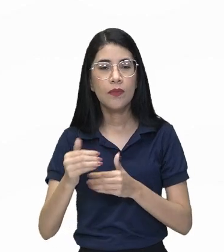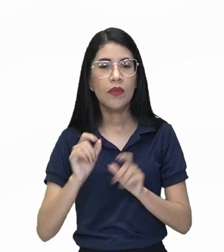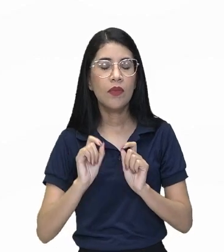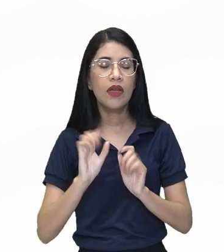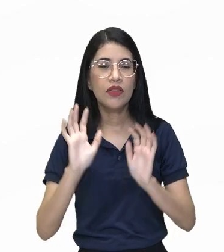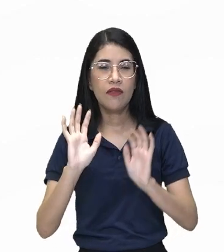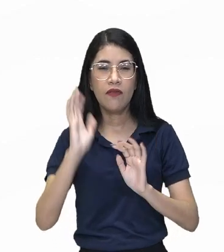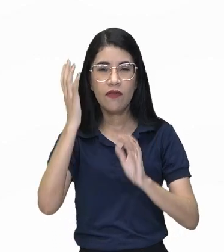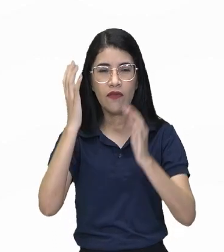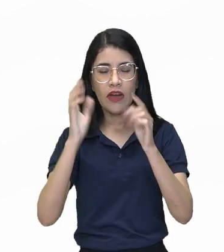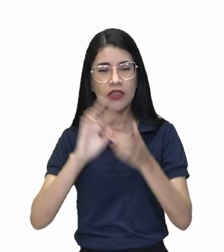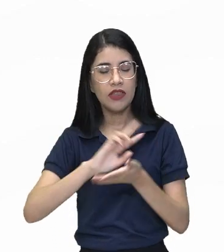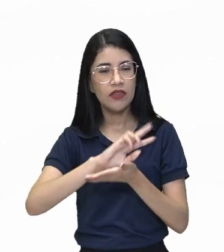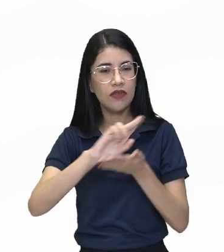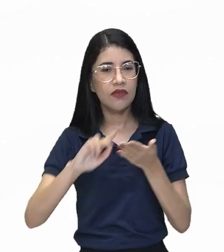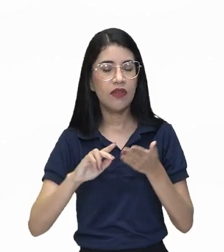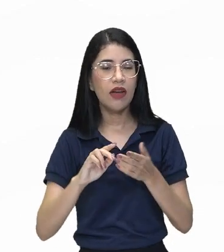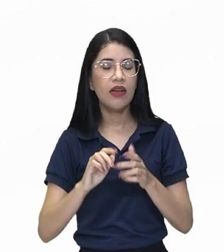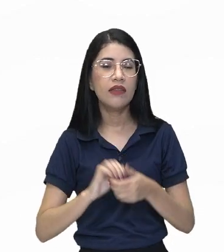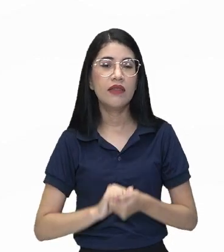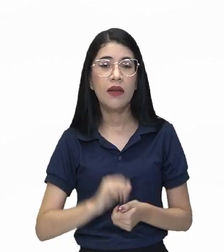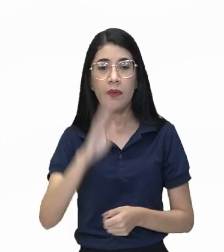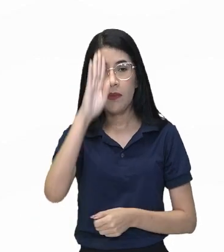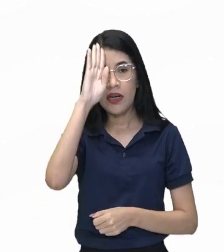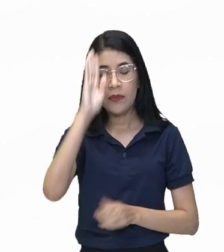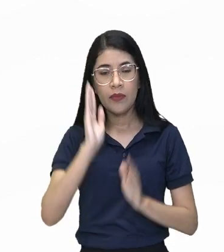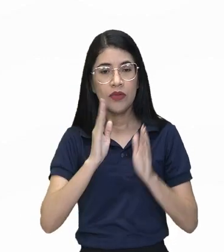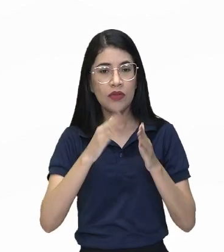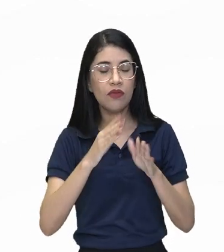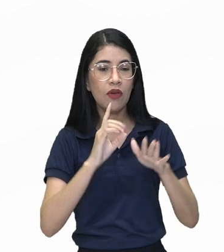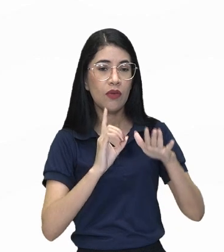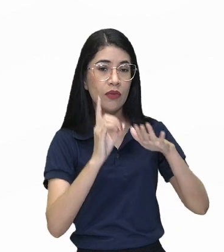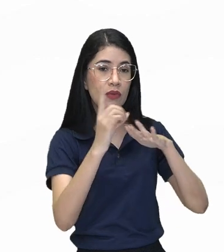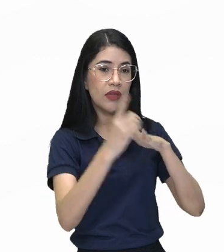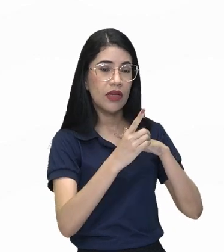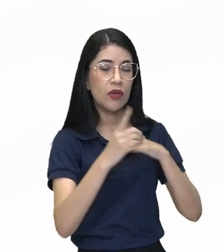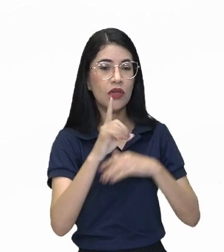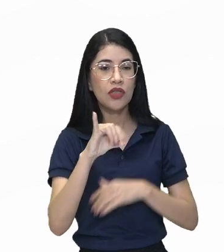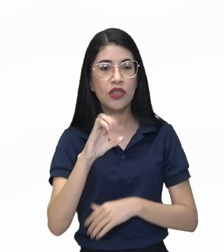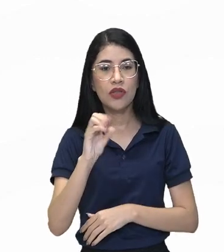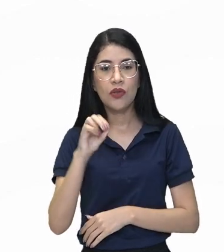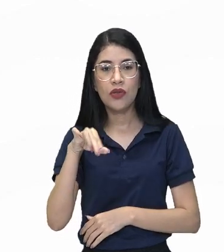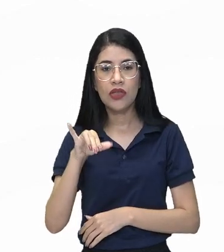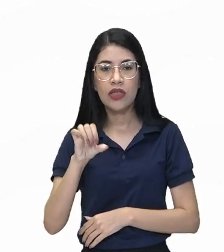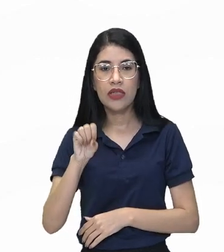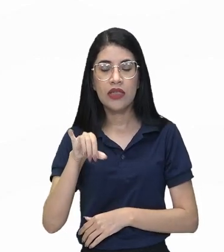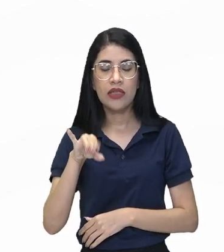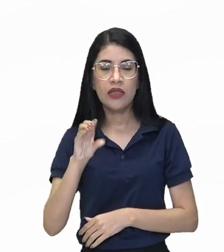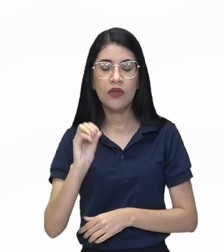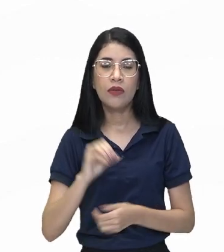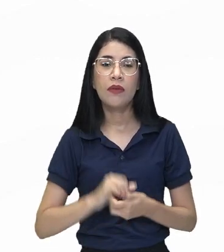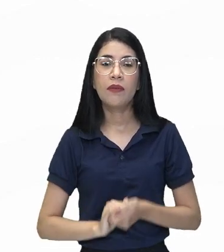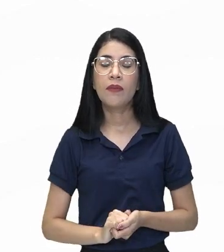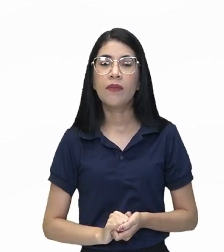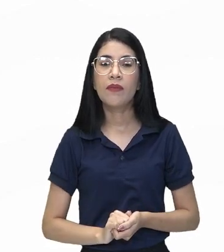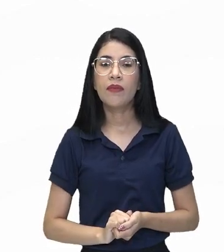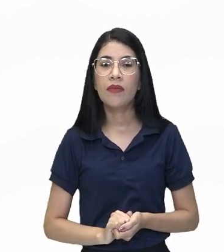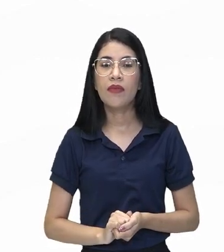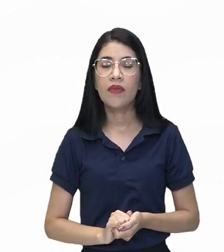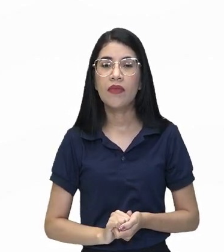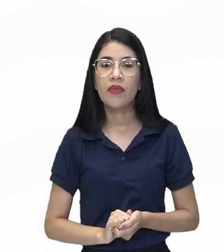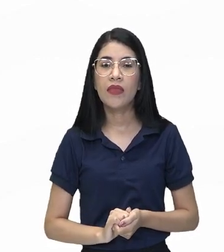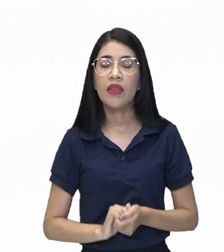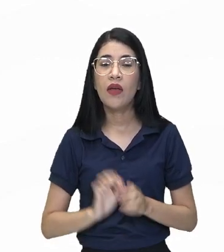celebrações realizadas principalmente para o deus Dionísio. Não esqueçam,